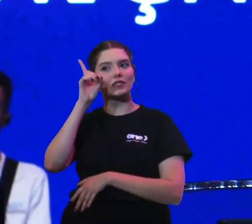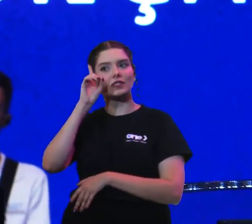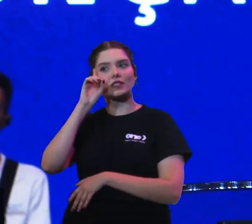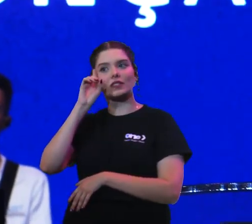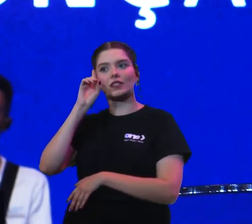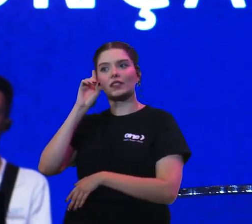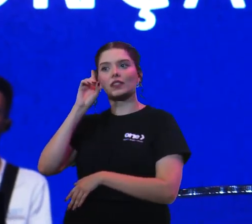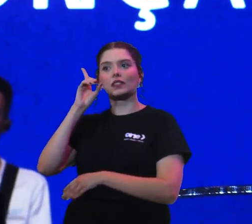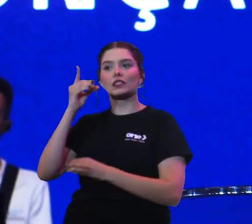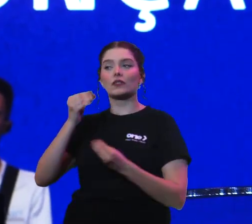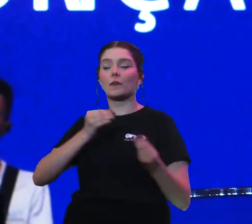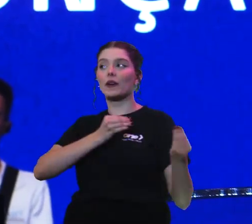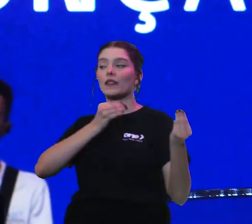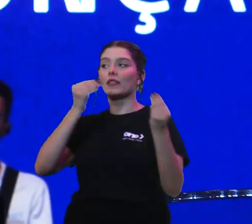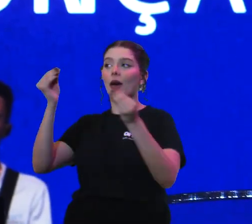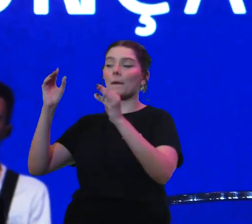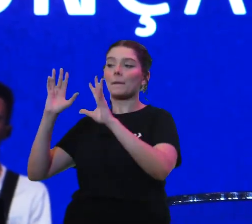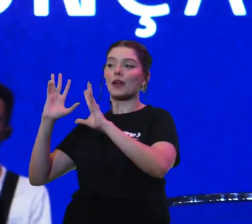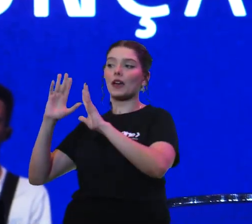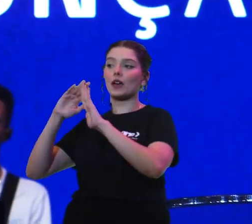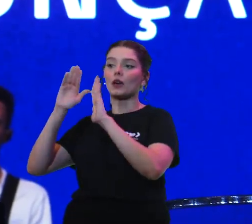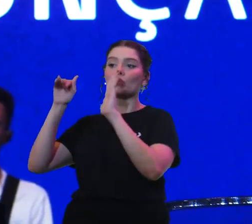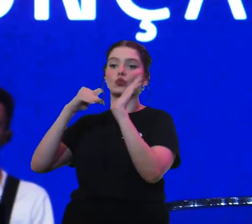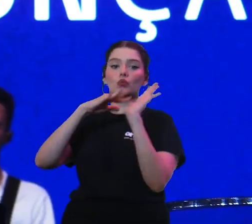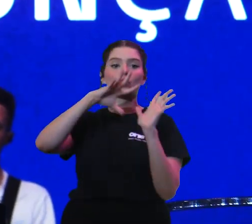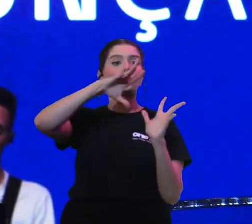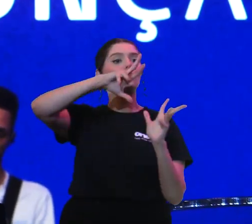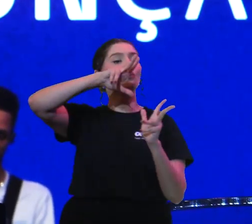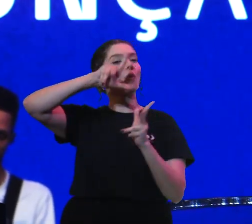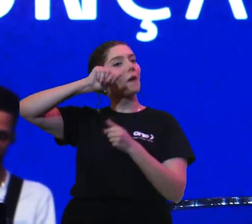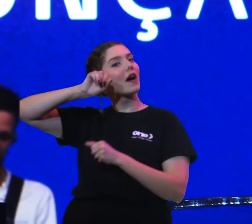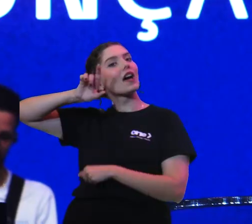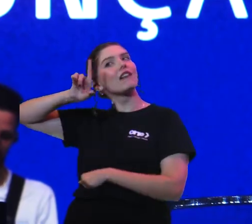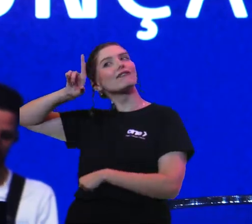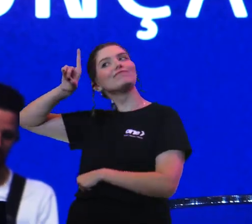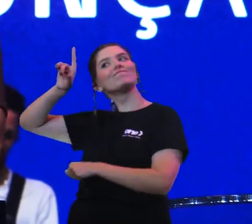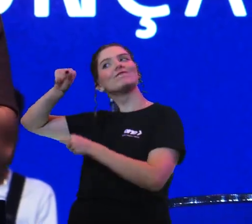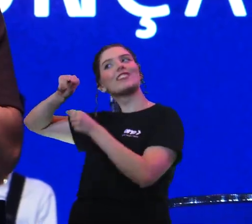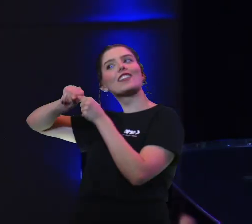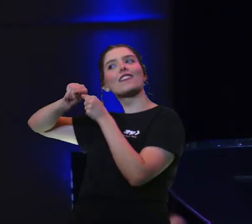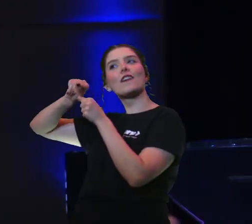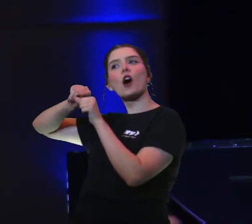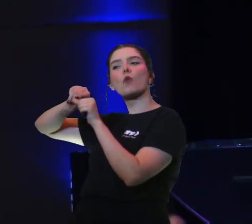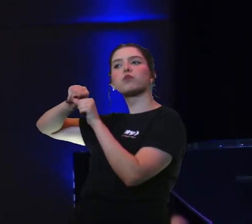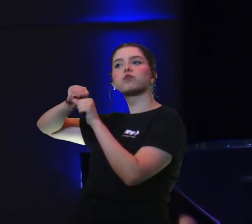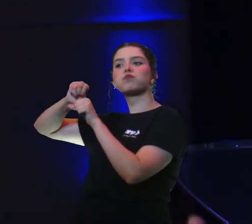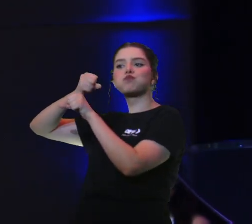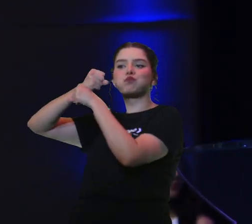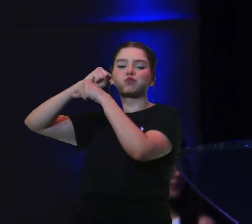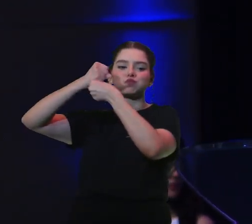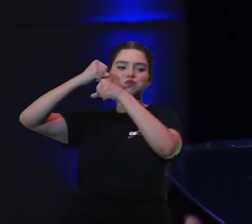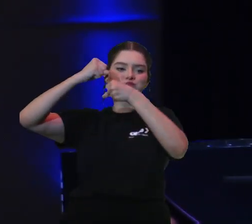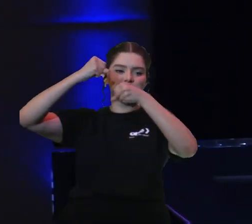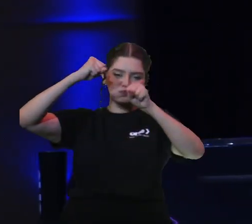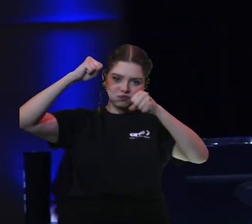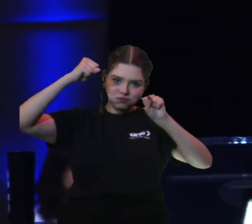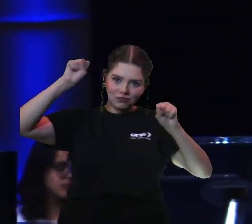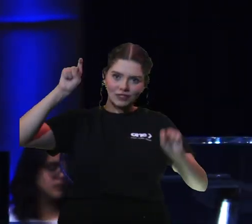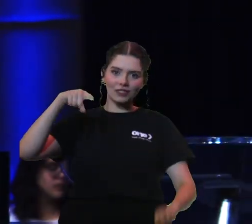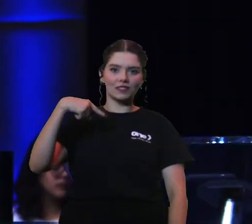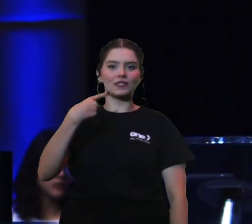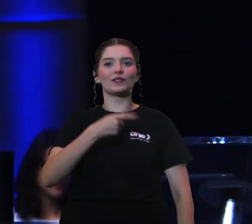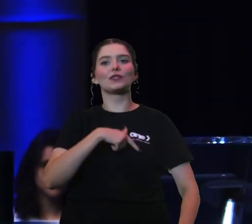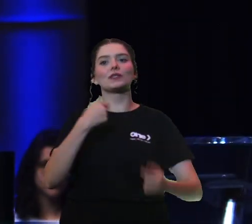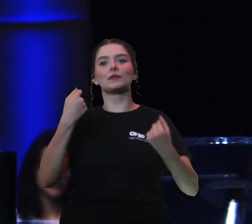outros países. Porque quando Deus faz as coisas, Ele faz coisas grandiosas, mas para isso nós